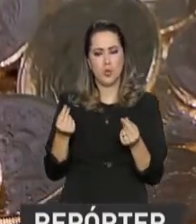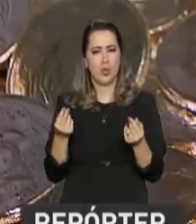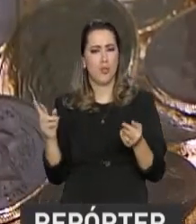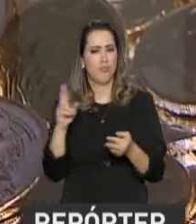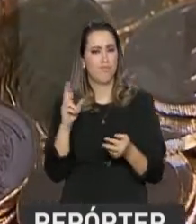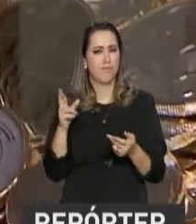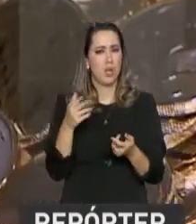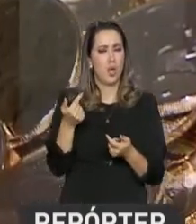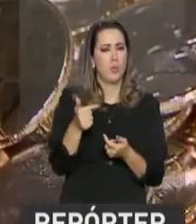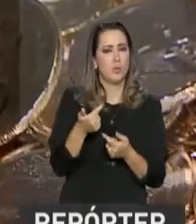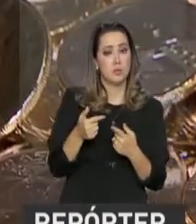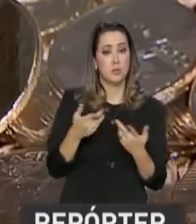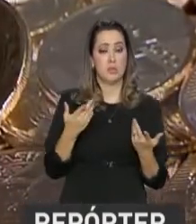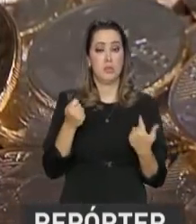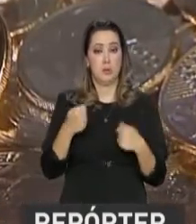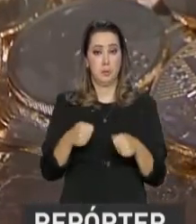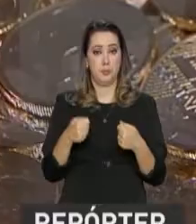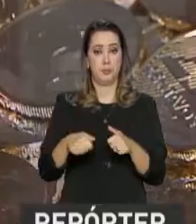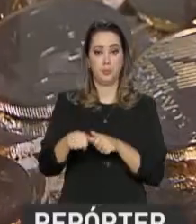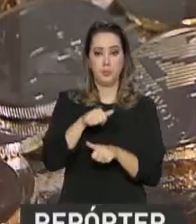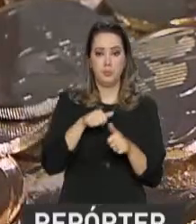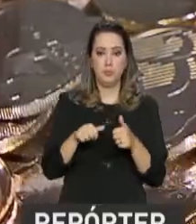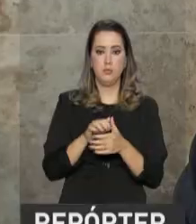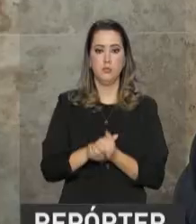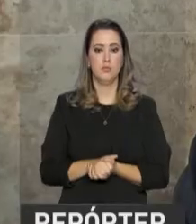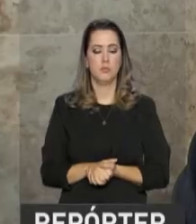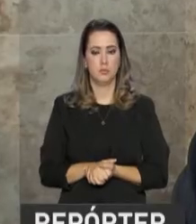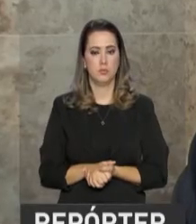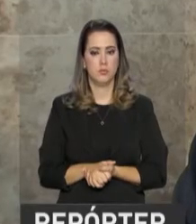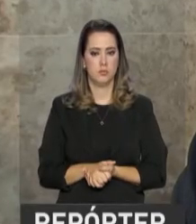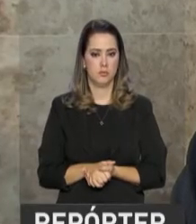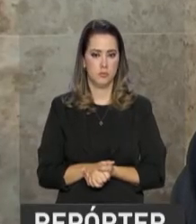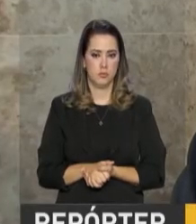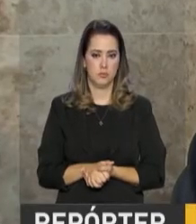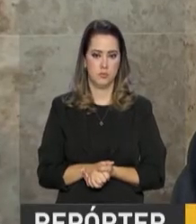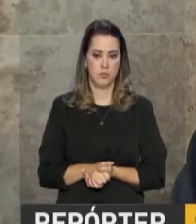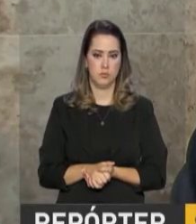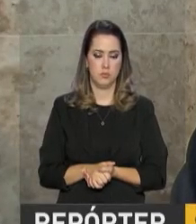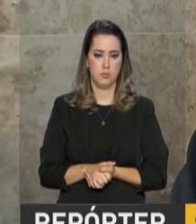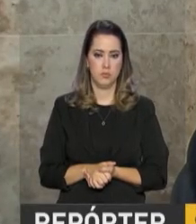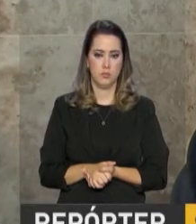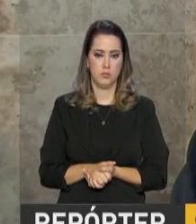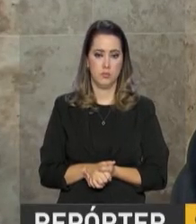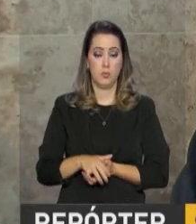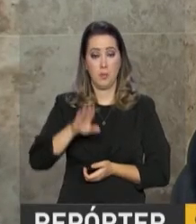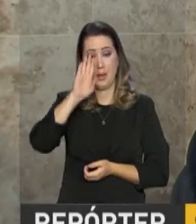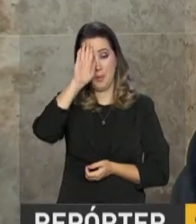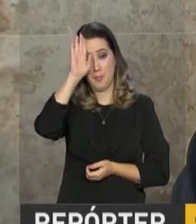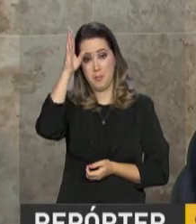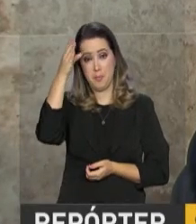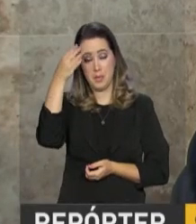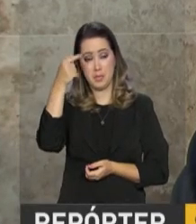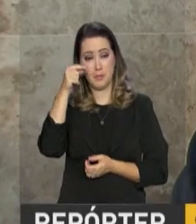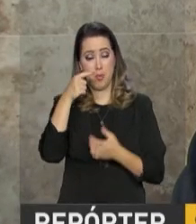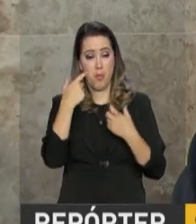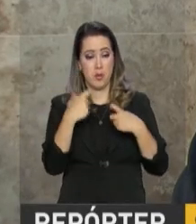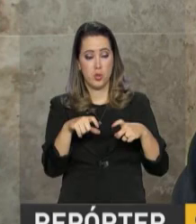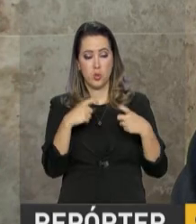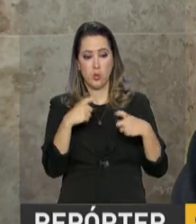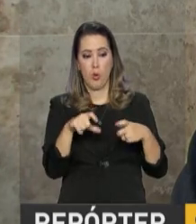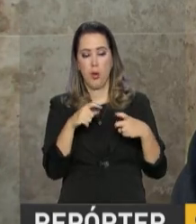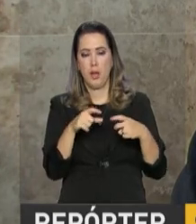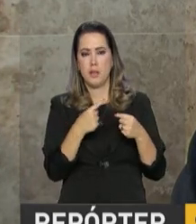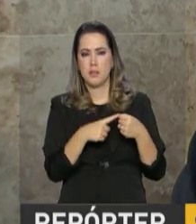comércio e gasto público para produzir novas peças. Principalmente no interior, a gente vê, pelas reclamações que chegam ao Banco